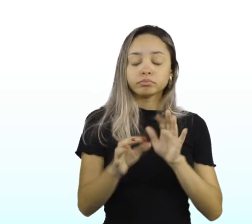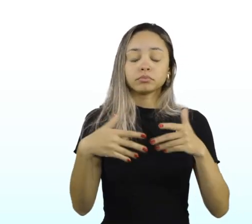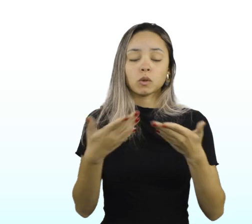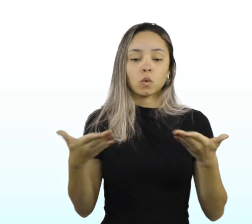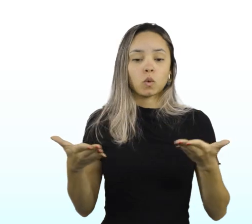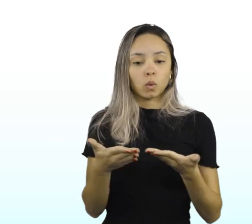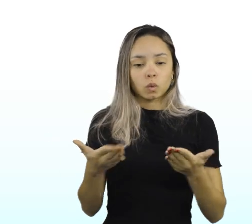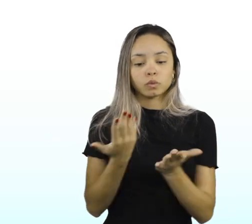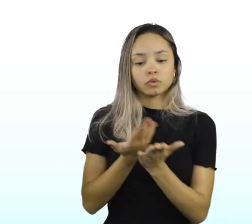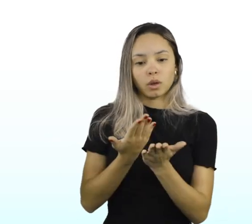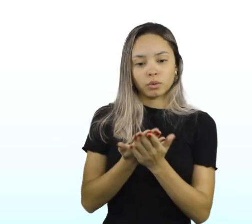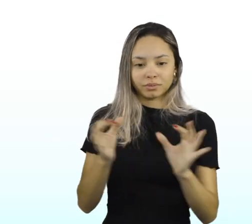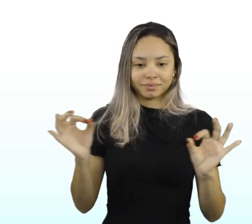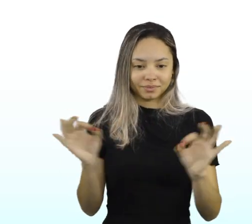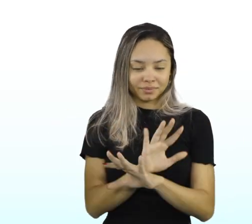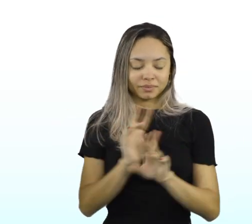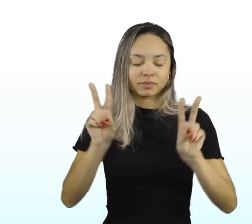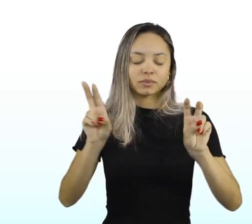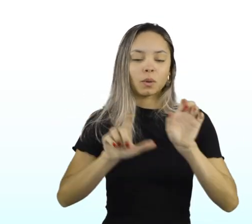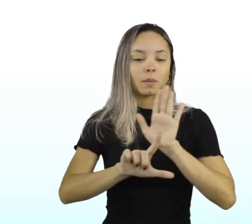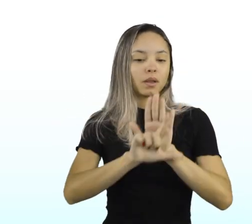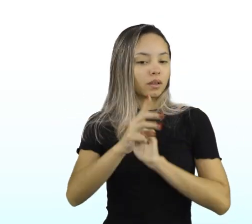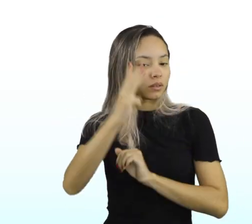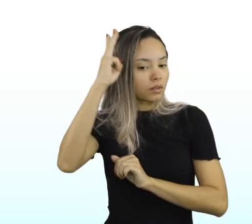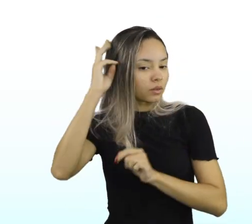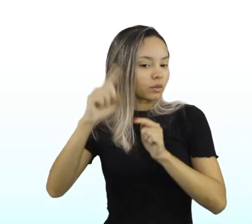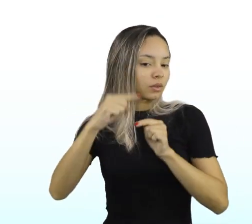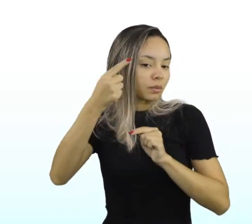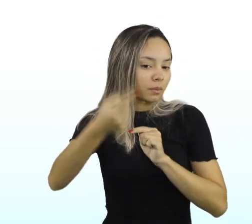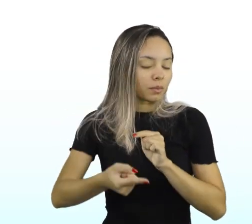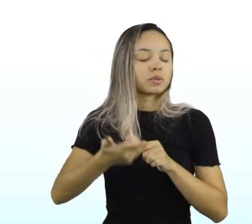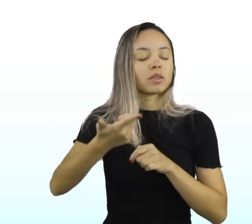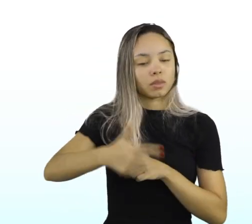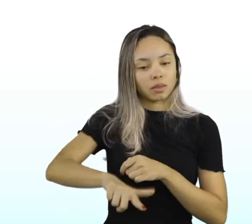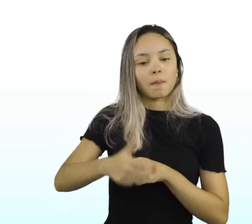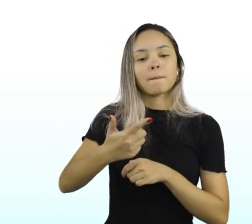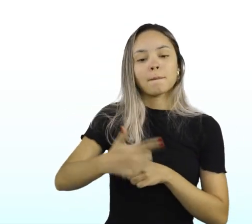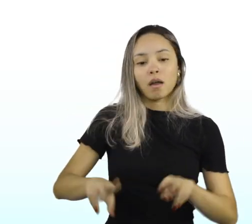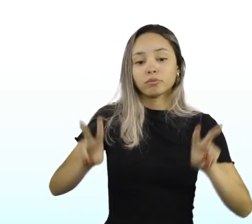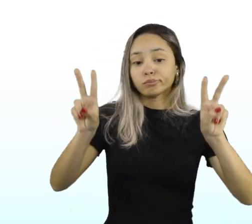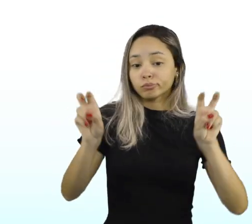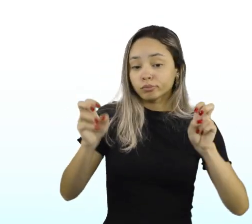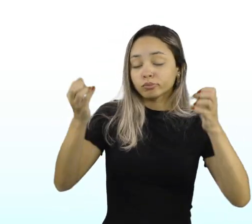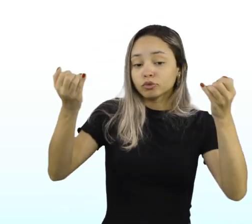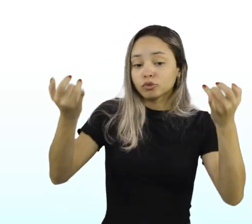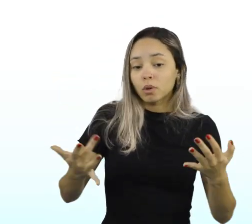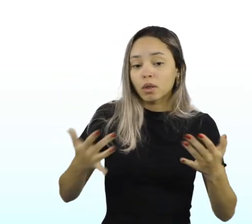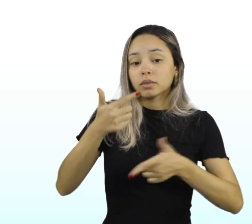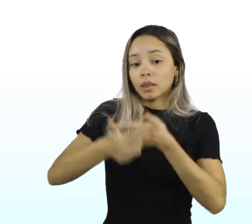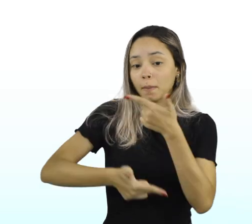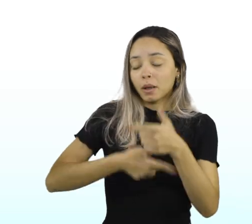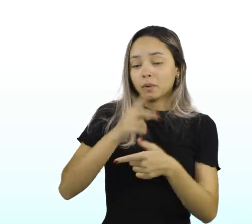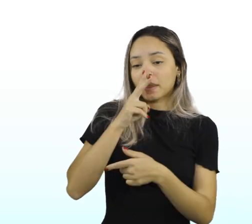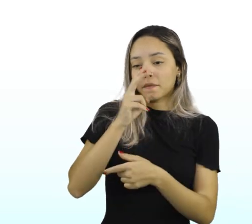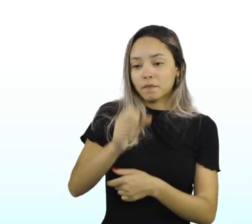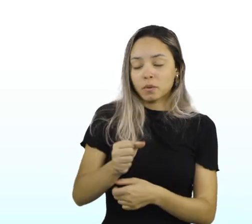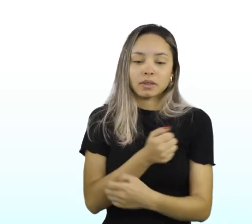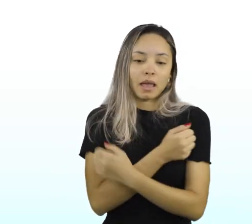essa aula das leis de Newton. Se prepara que vem mais uma próxima aula falando de trabalho sobre essas forças. Um